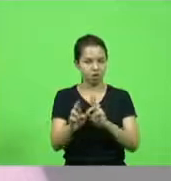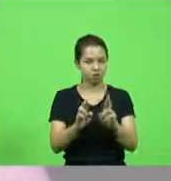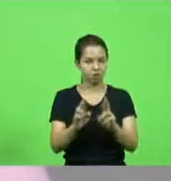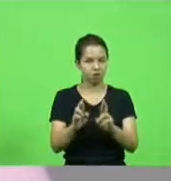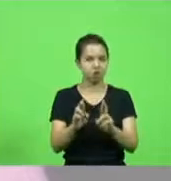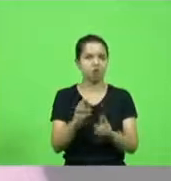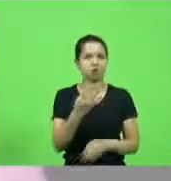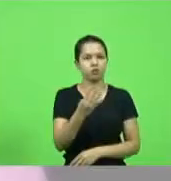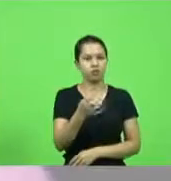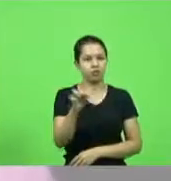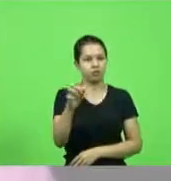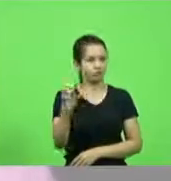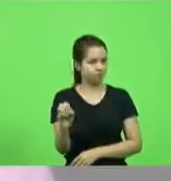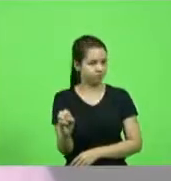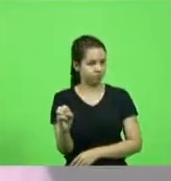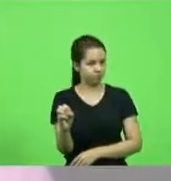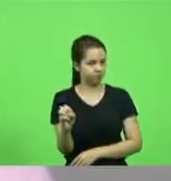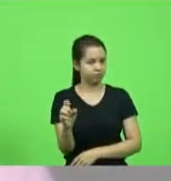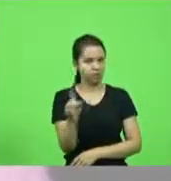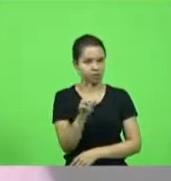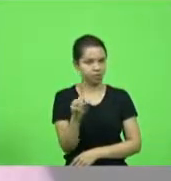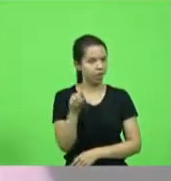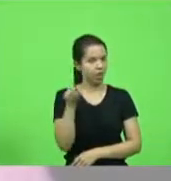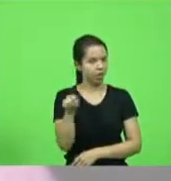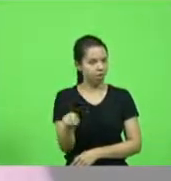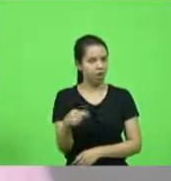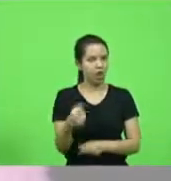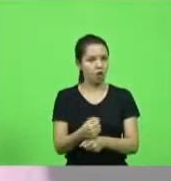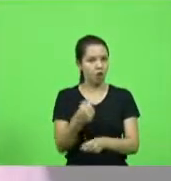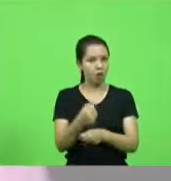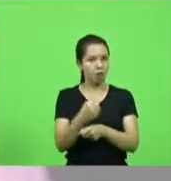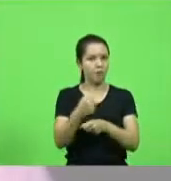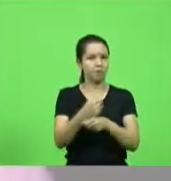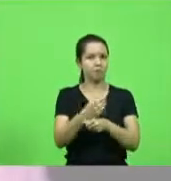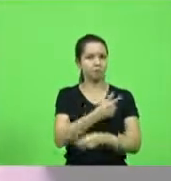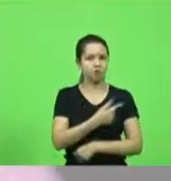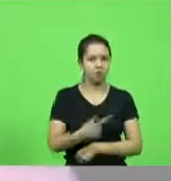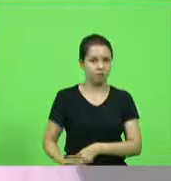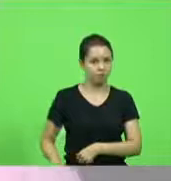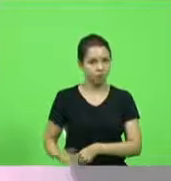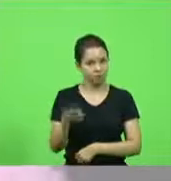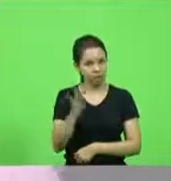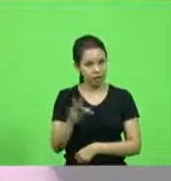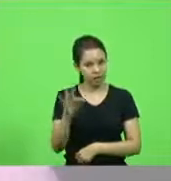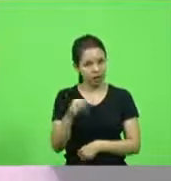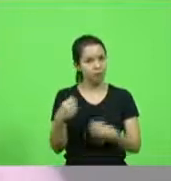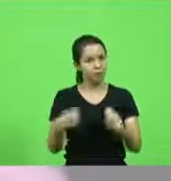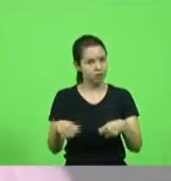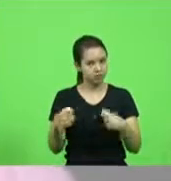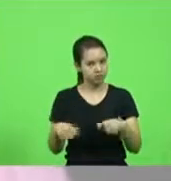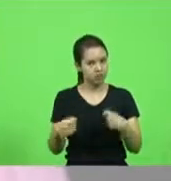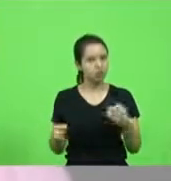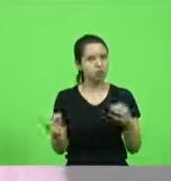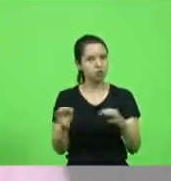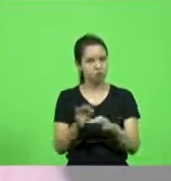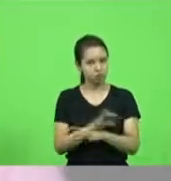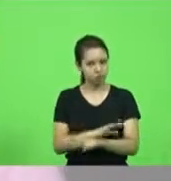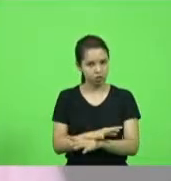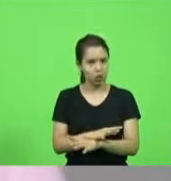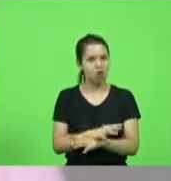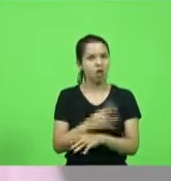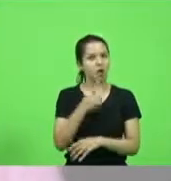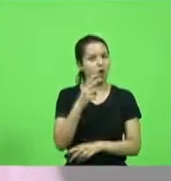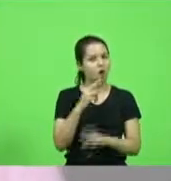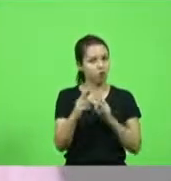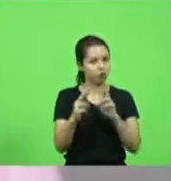na 470 é obra do governo federal que tem que concluir. A 282 é obra do